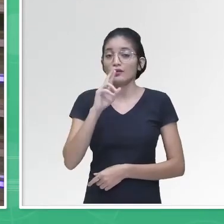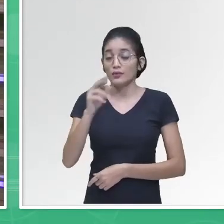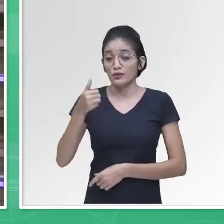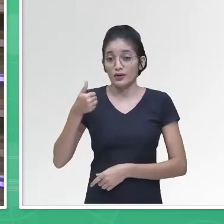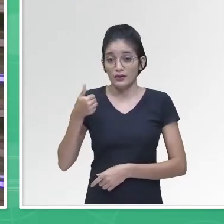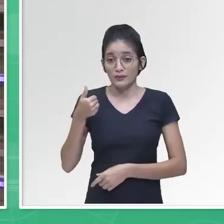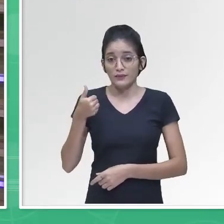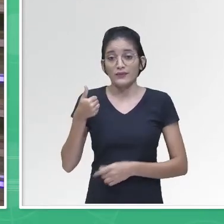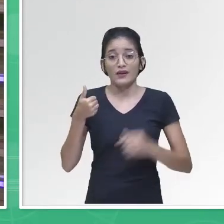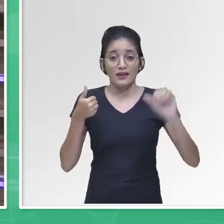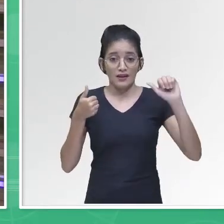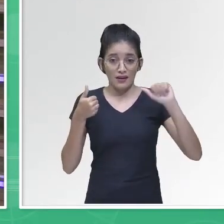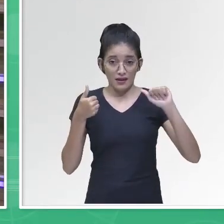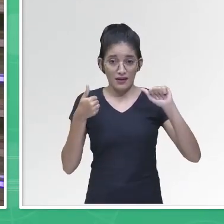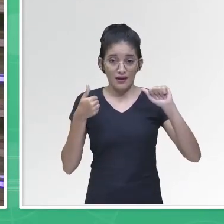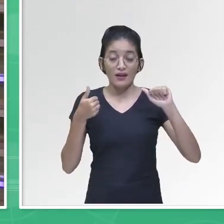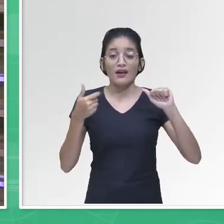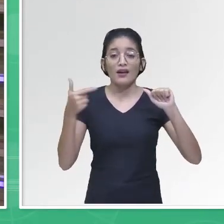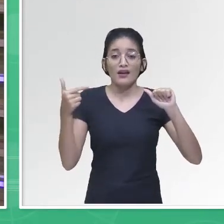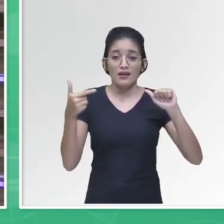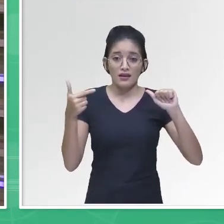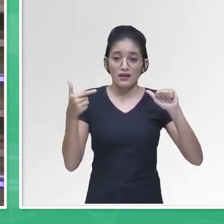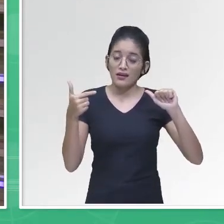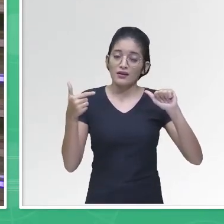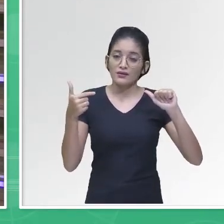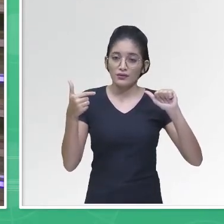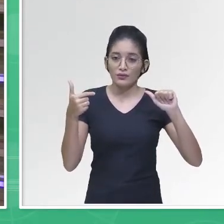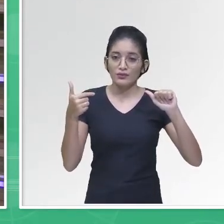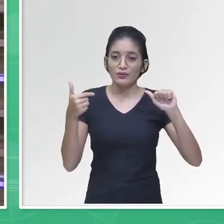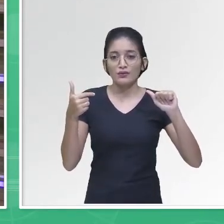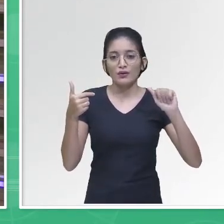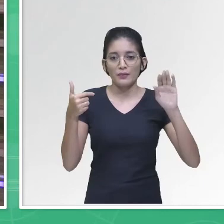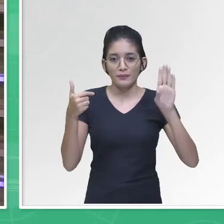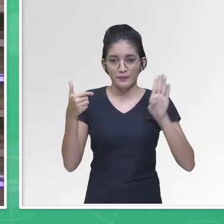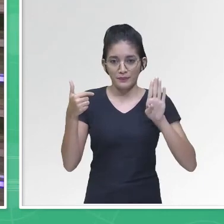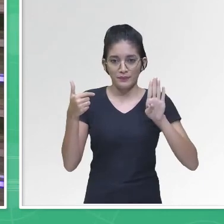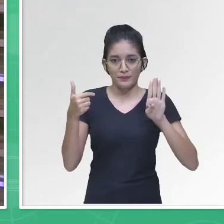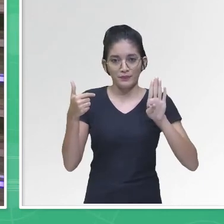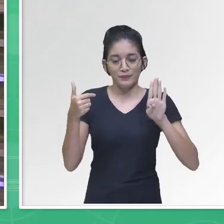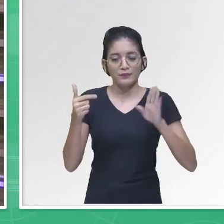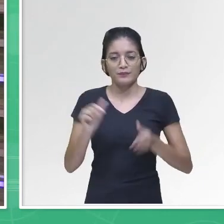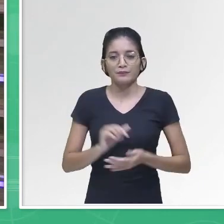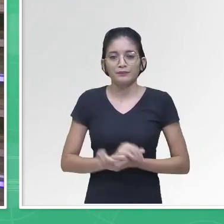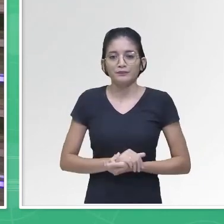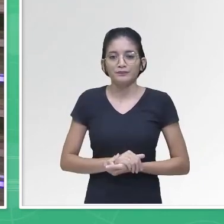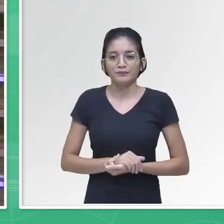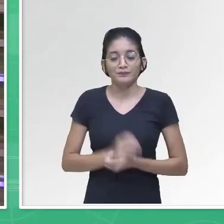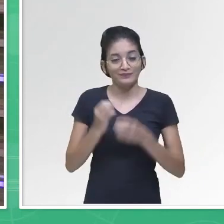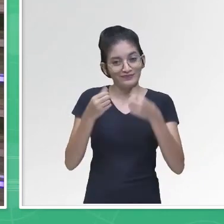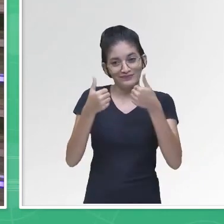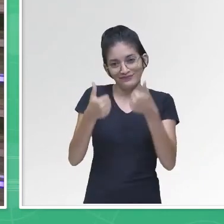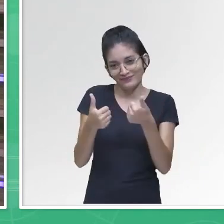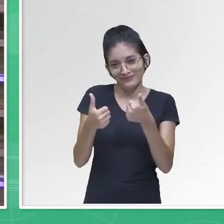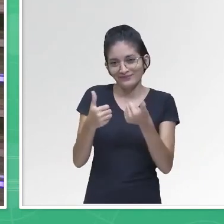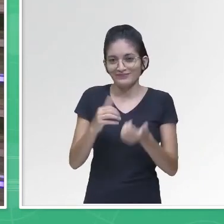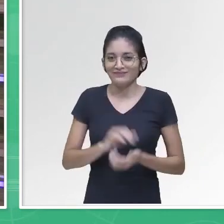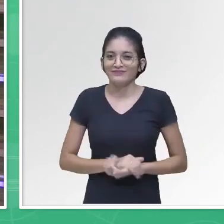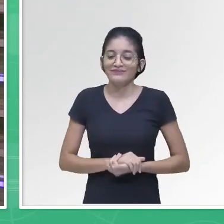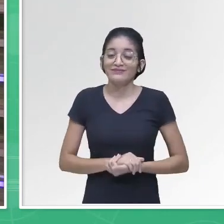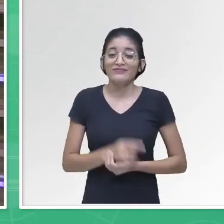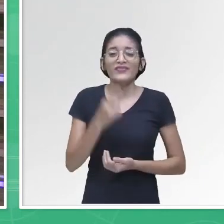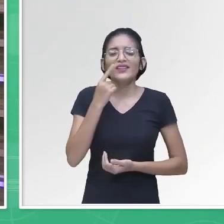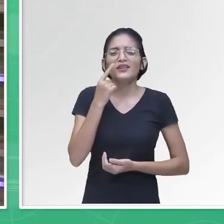é a letra A e a questão 2 é a letra B. Muito bem, tá bom? Então, vamos à